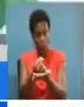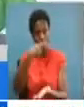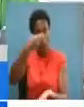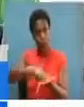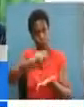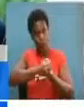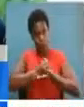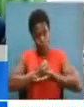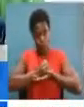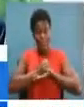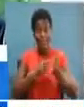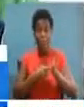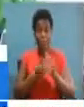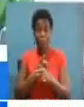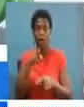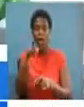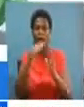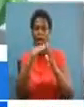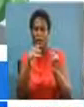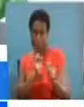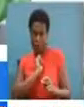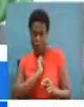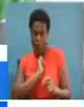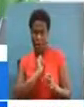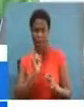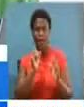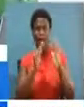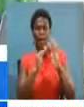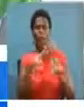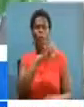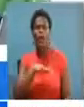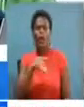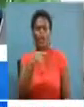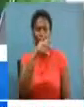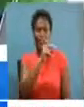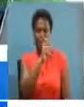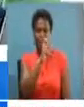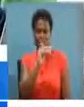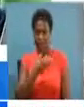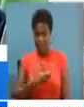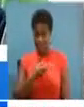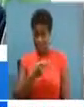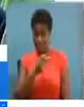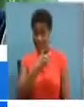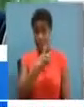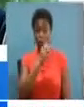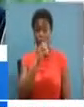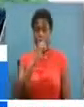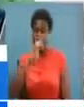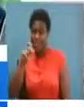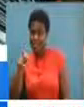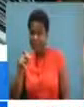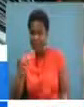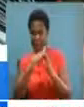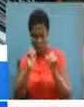por exemplo, para morar. Lá onde quinta mora, me mora na Chara Tossa. Então, minha casa é dentro da estrada, fica na bom